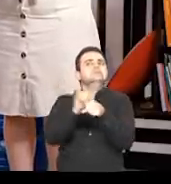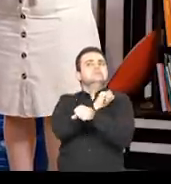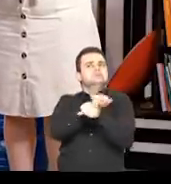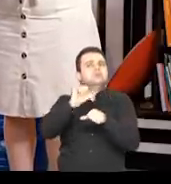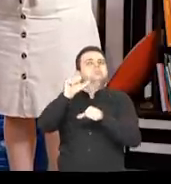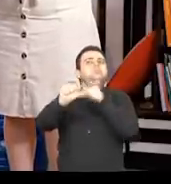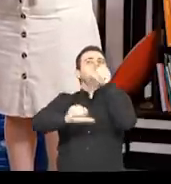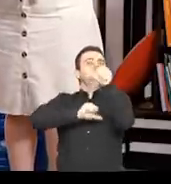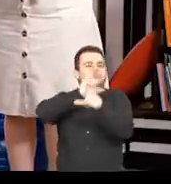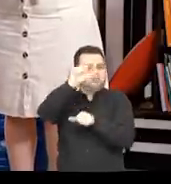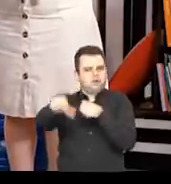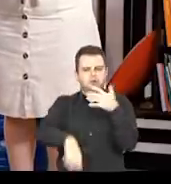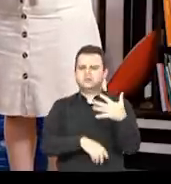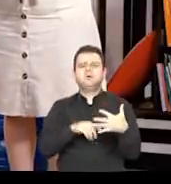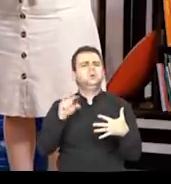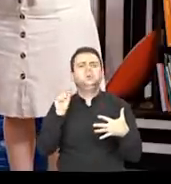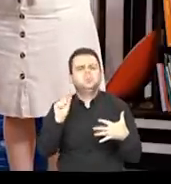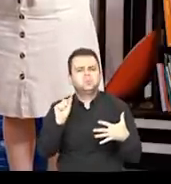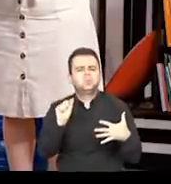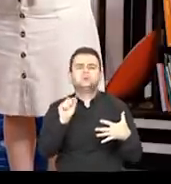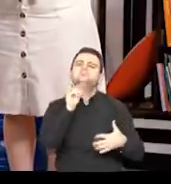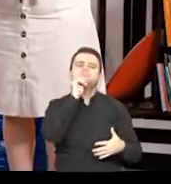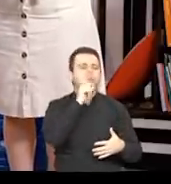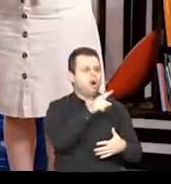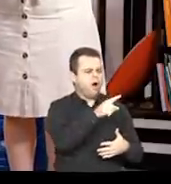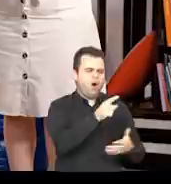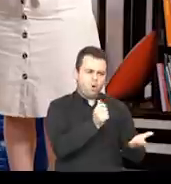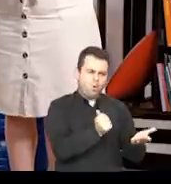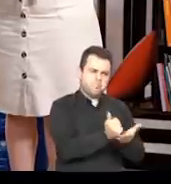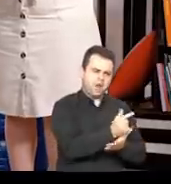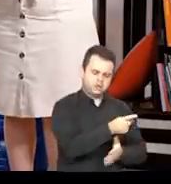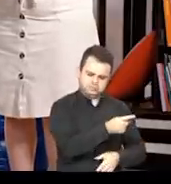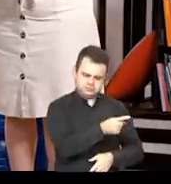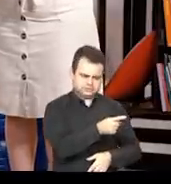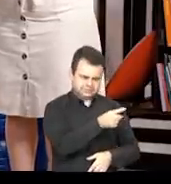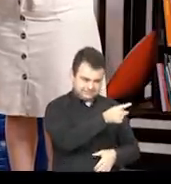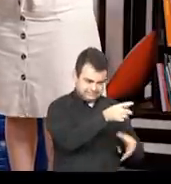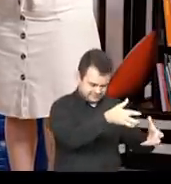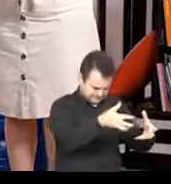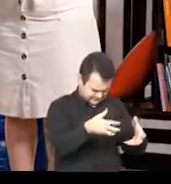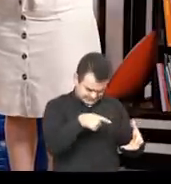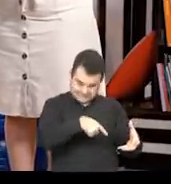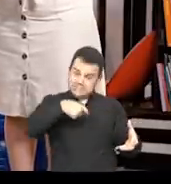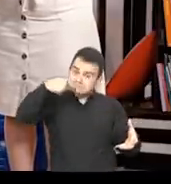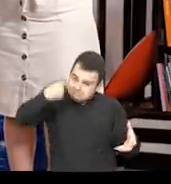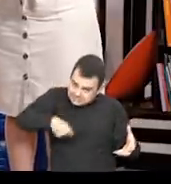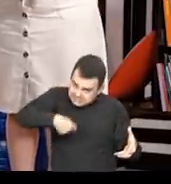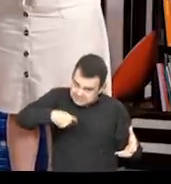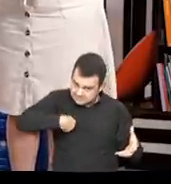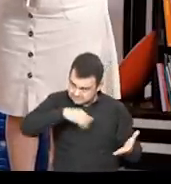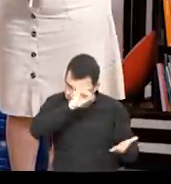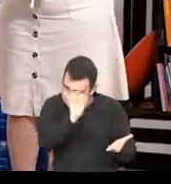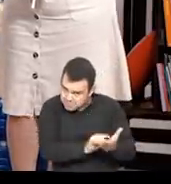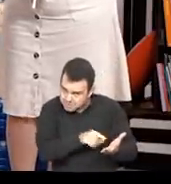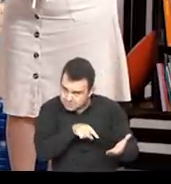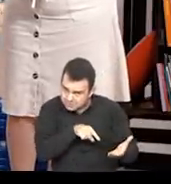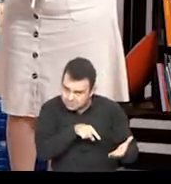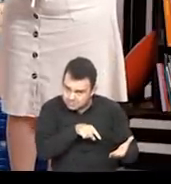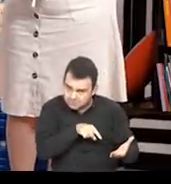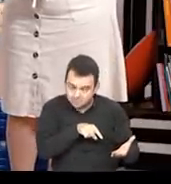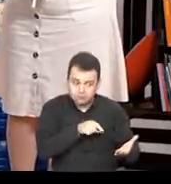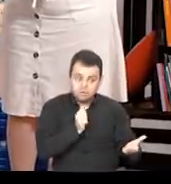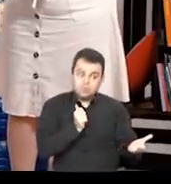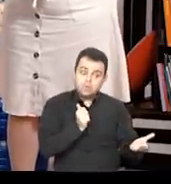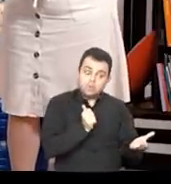seria o repensar? Quando vocês forem comprar algo, é realmente pensar, será que eu preciso realmente comprar isso? Será que eu preciso